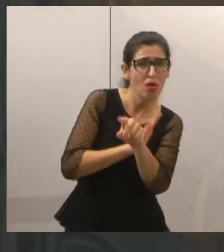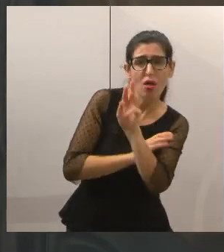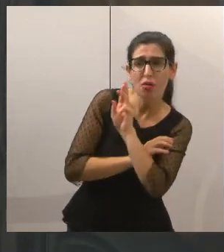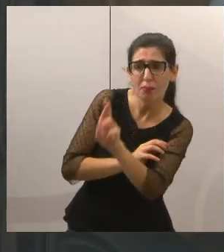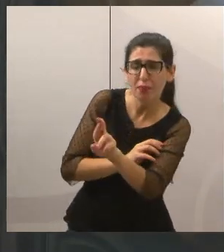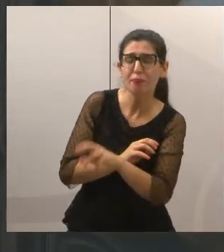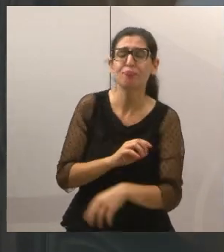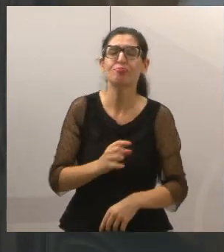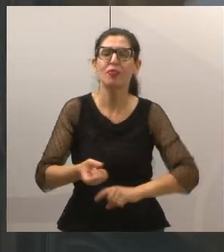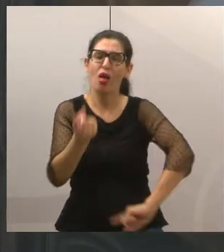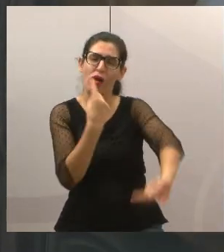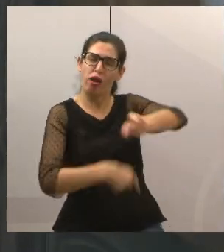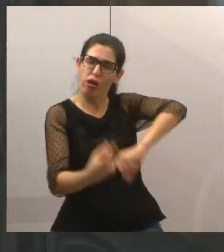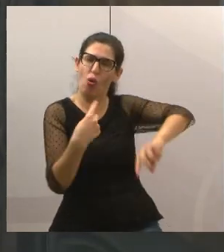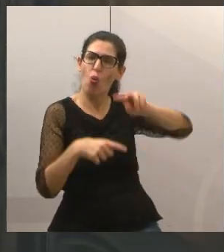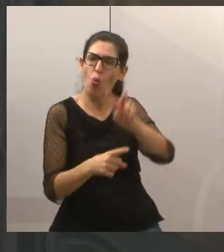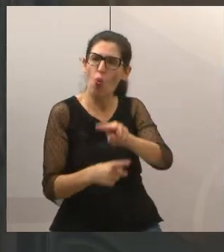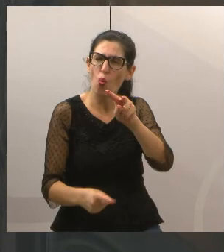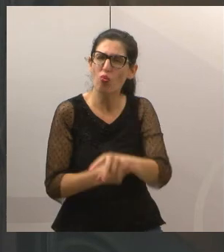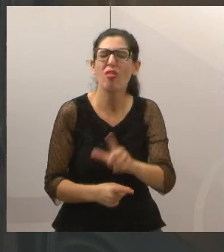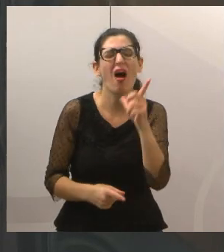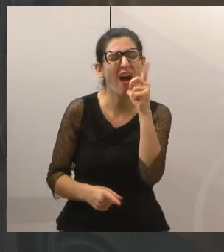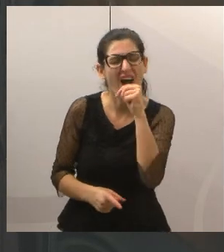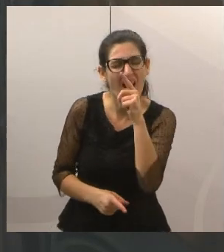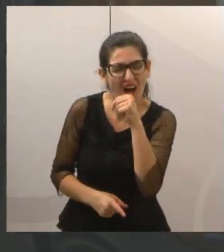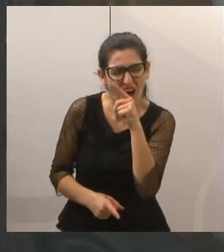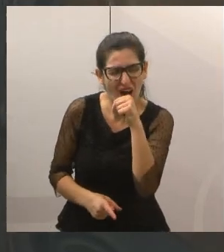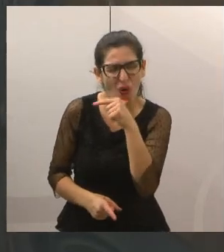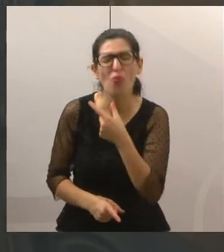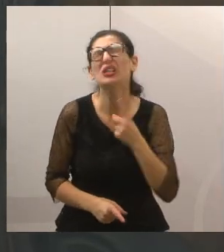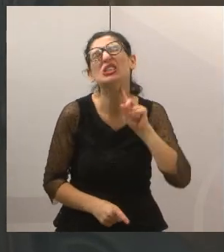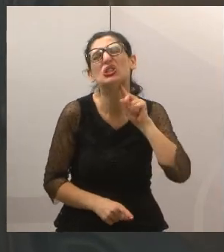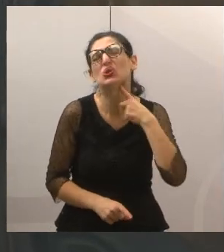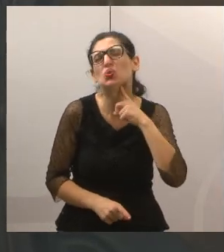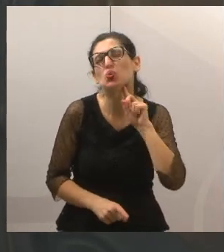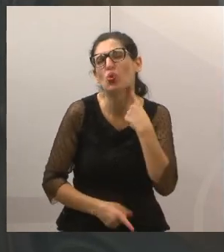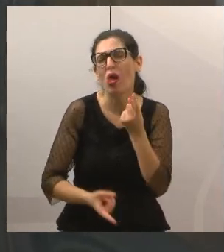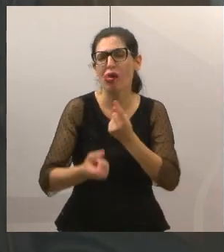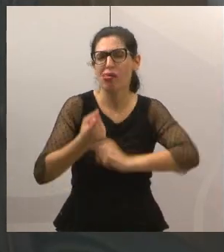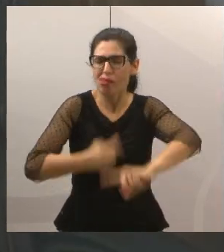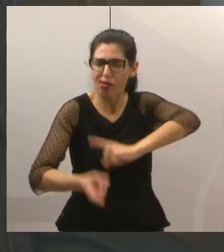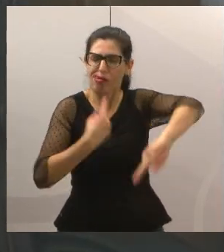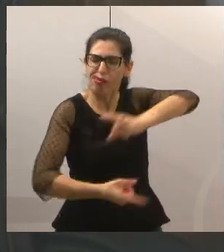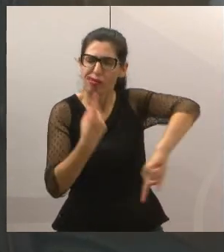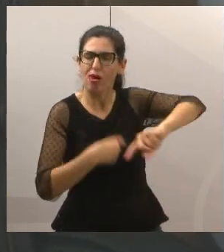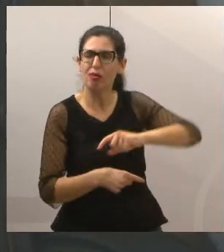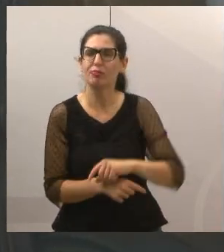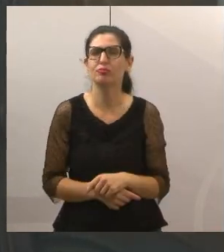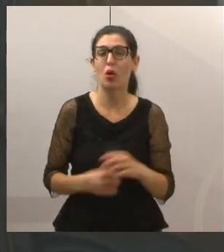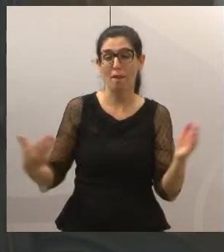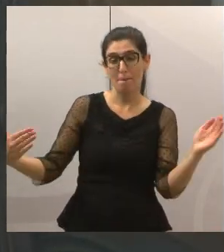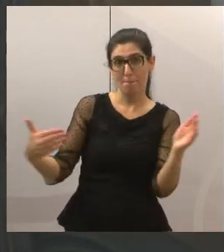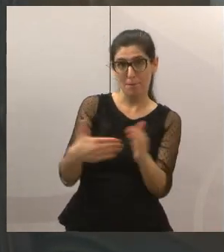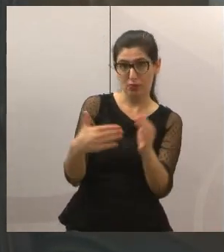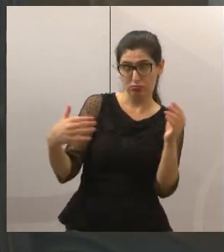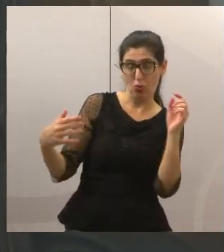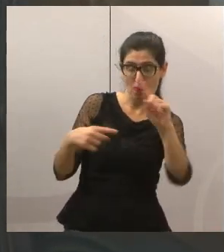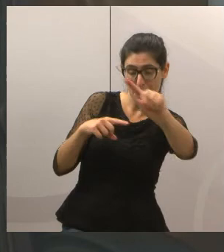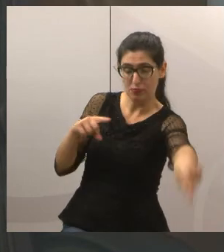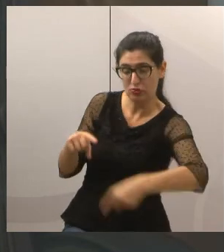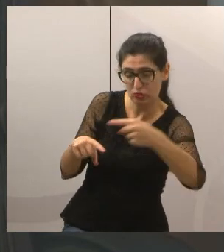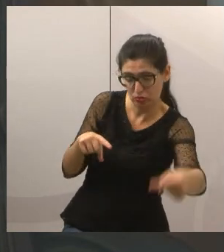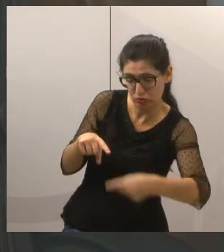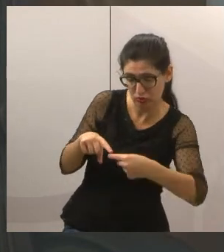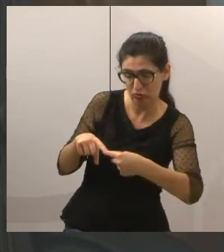tratamento de esgoto. Então, a meta era 100%, universalizar o tratamento